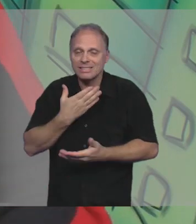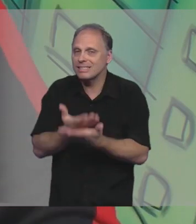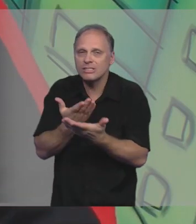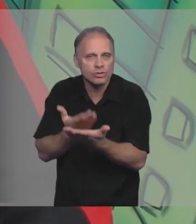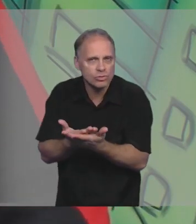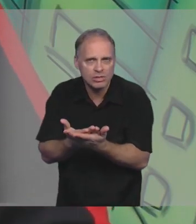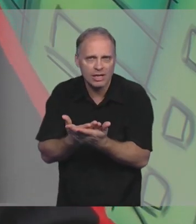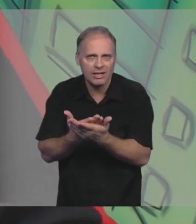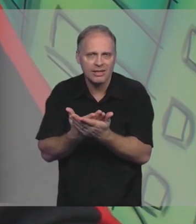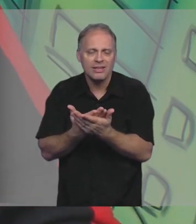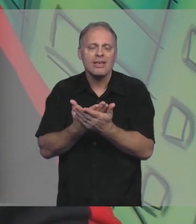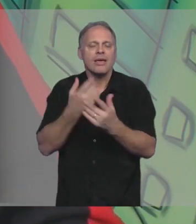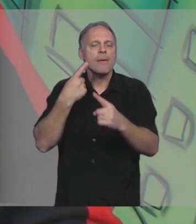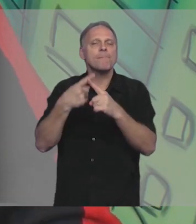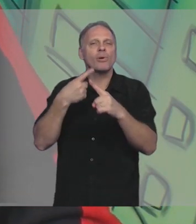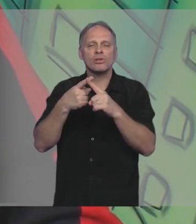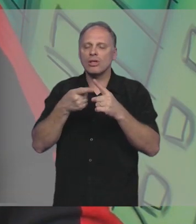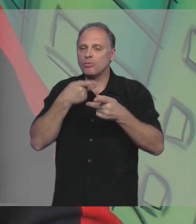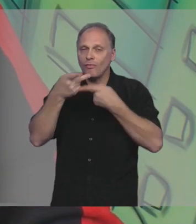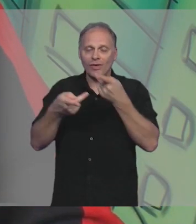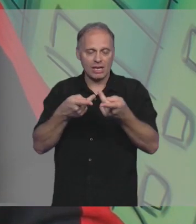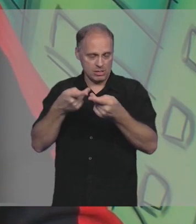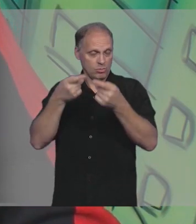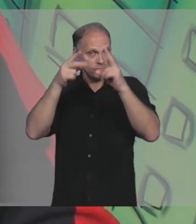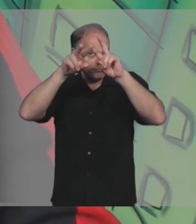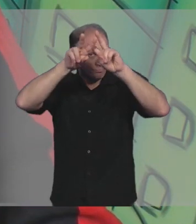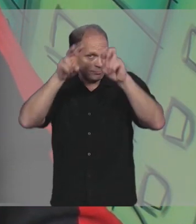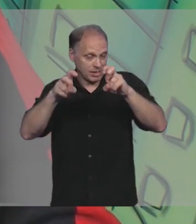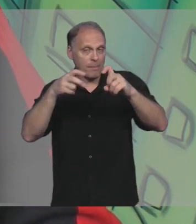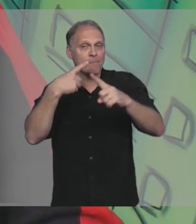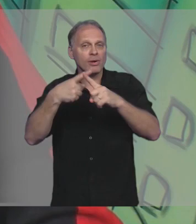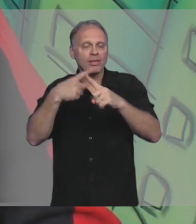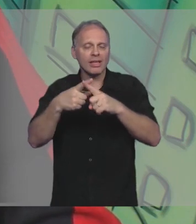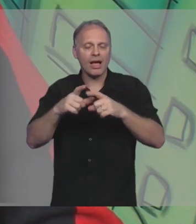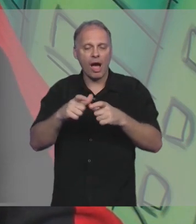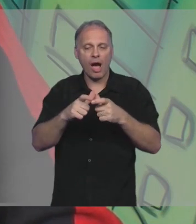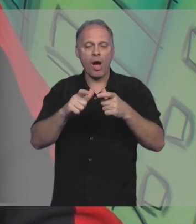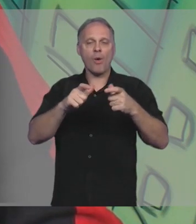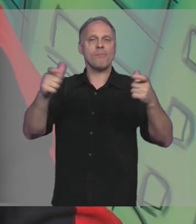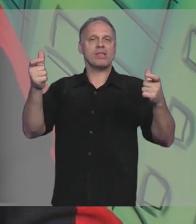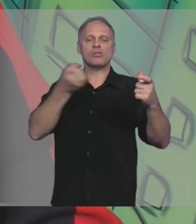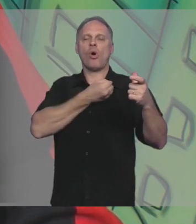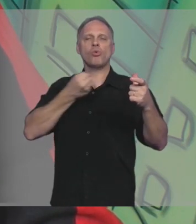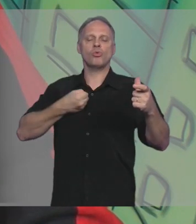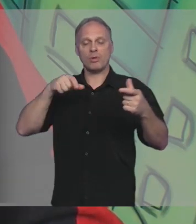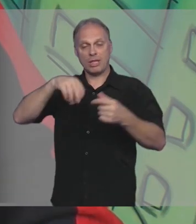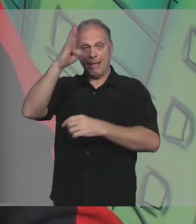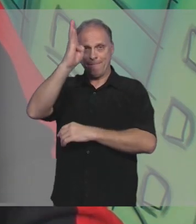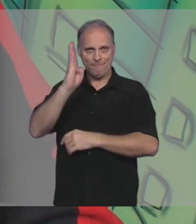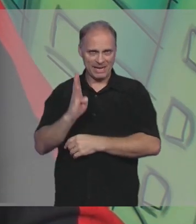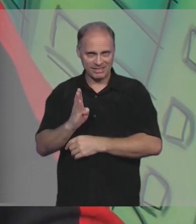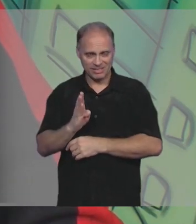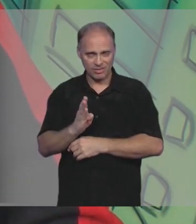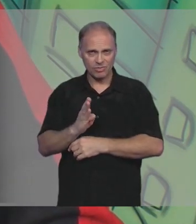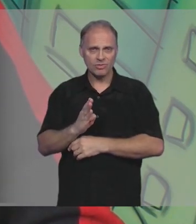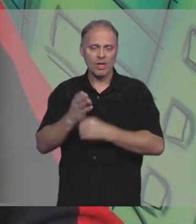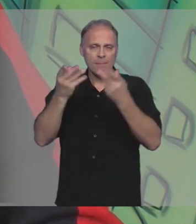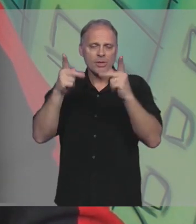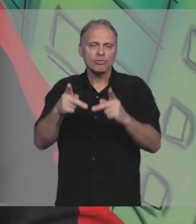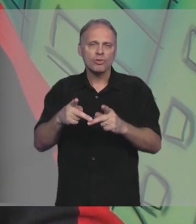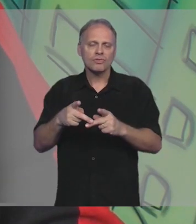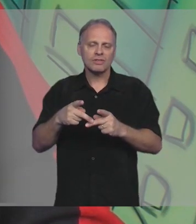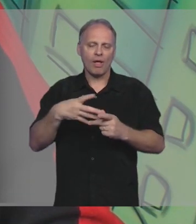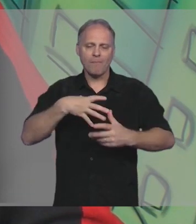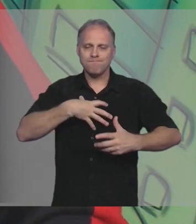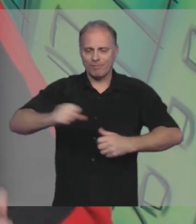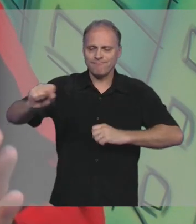estudar. E por que eu estou enfatizando isso? Cresce o número, por exemplo, no Brasil, de suicídio de